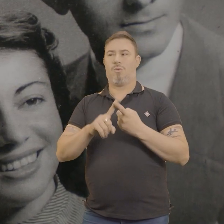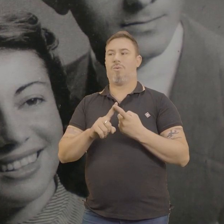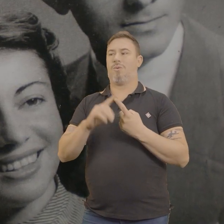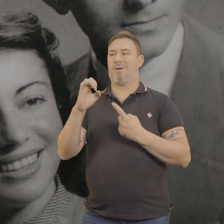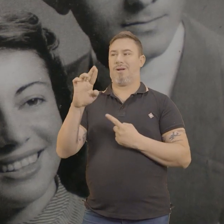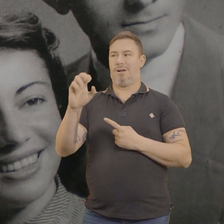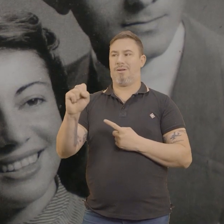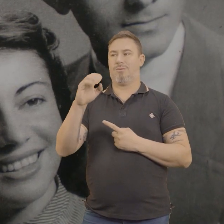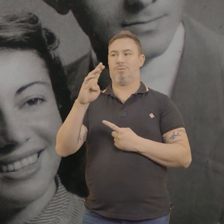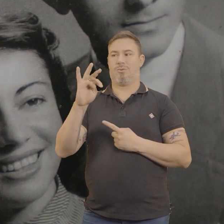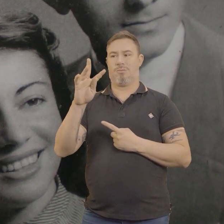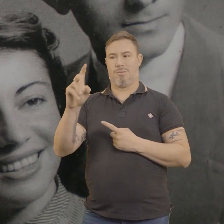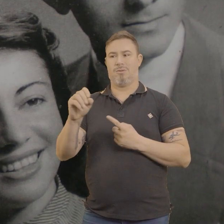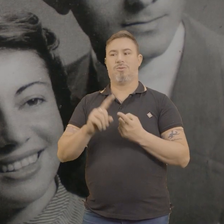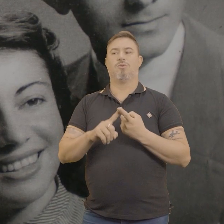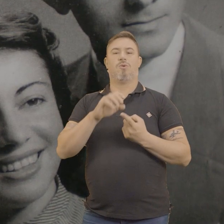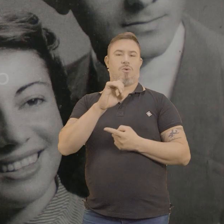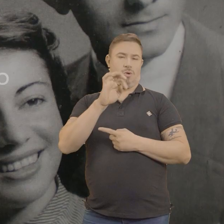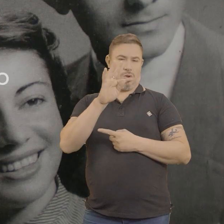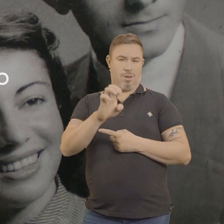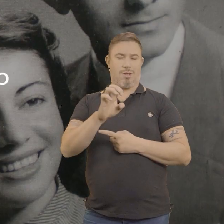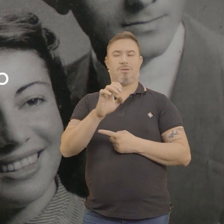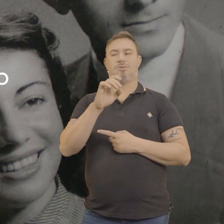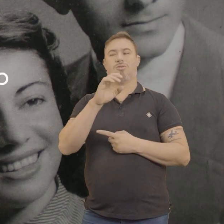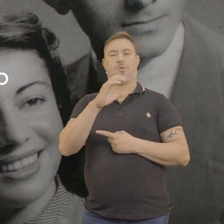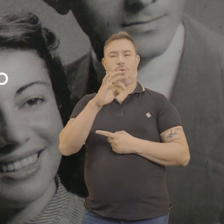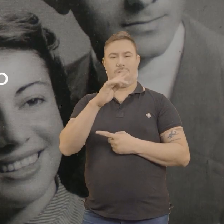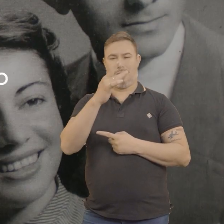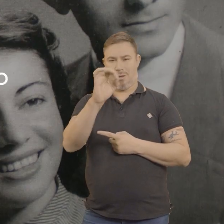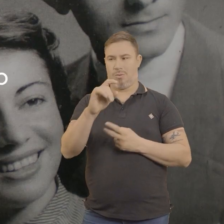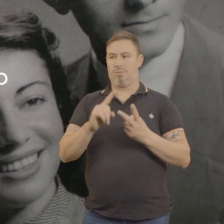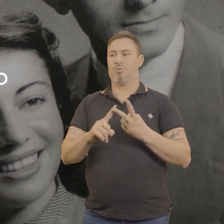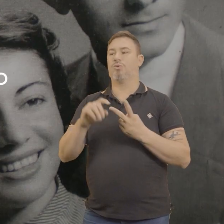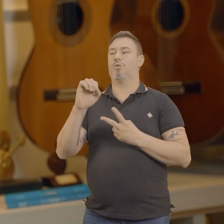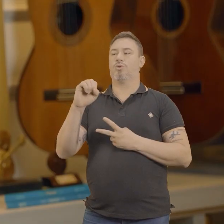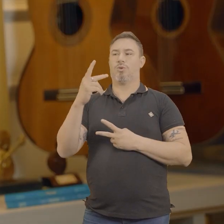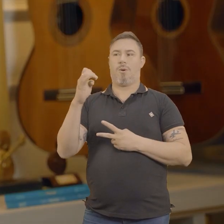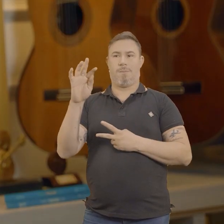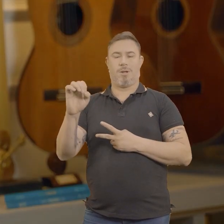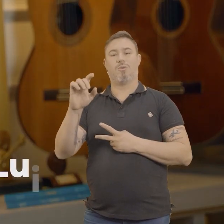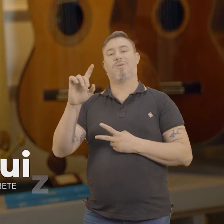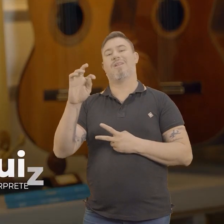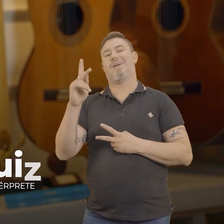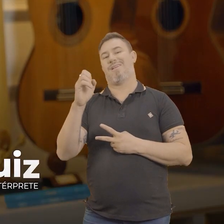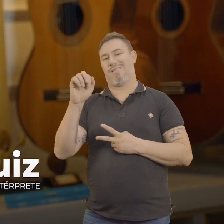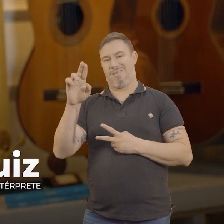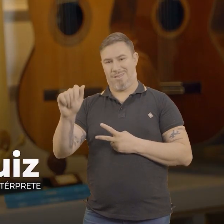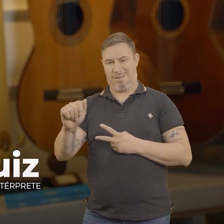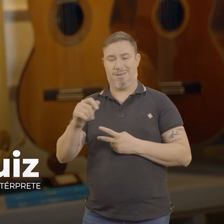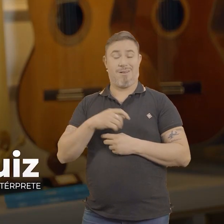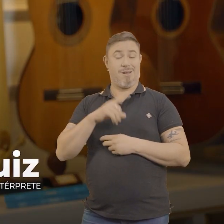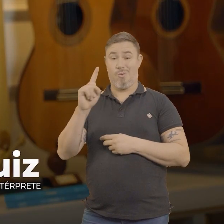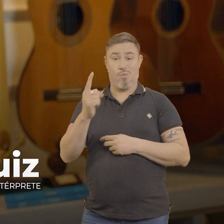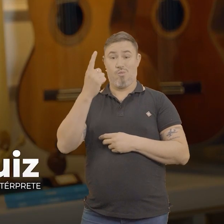baixo, Oded Araújo contralto e Leila Carvalho soprano. Orquestra Henrique Jorge, era a única